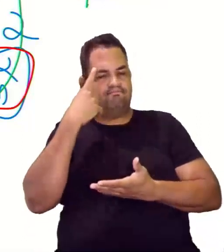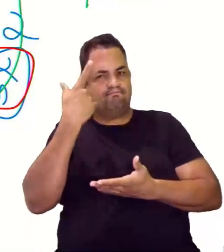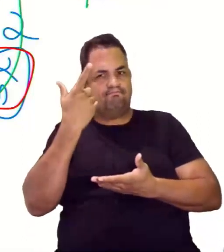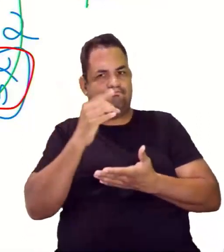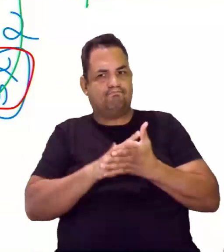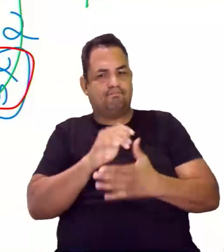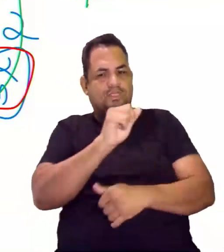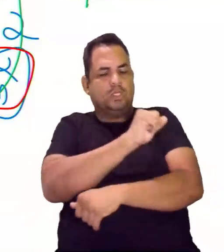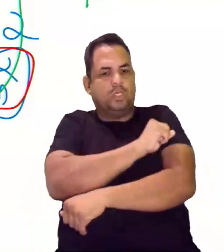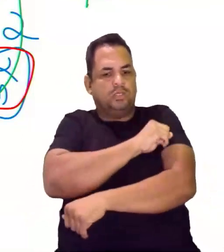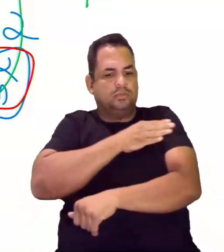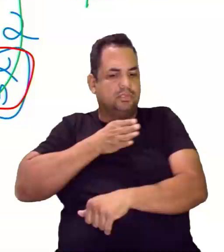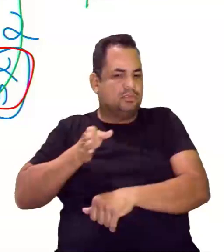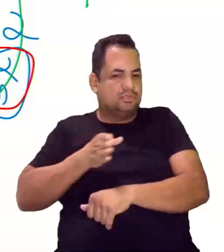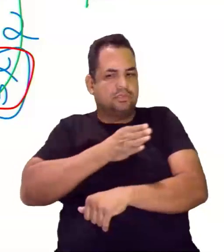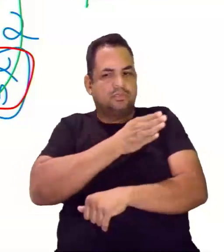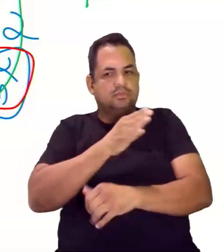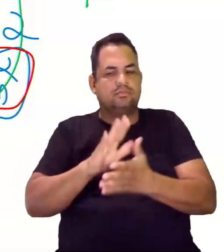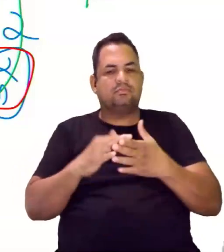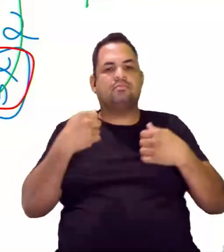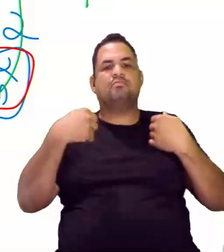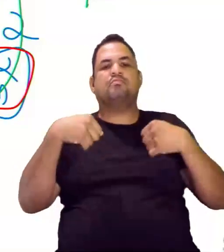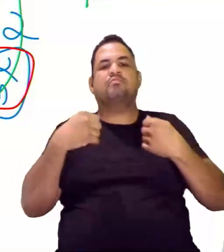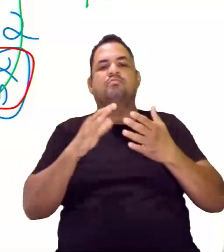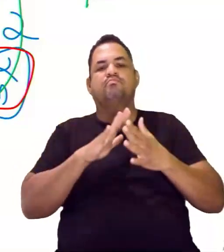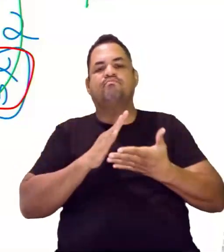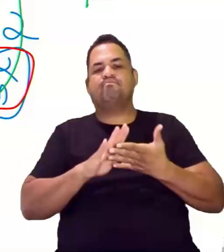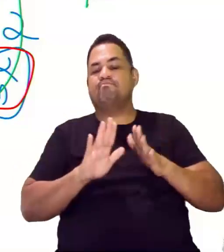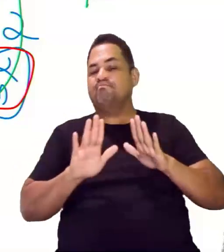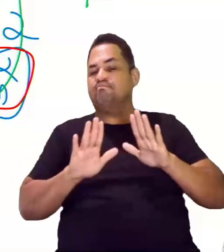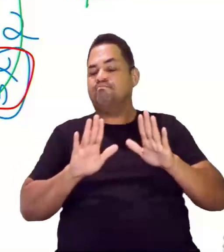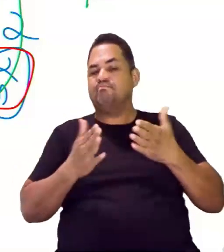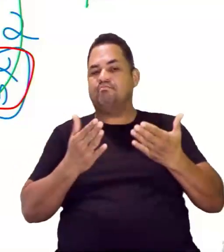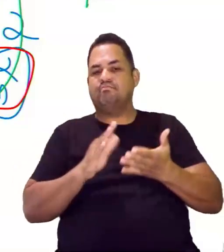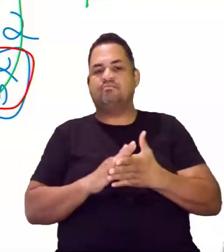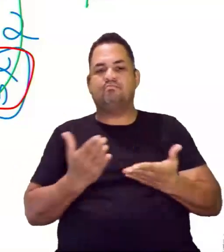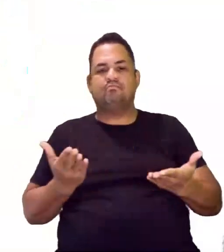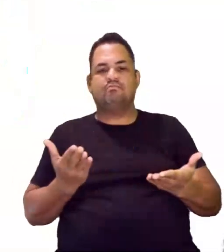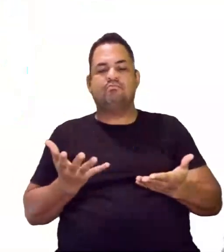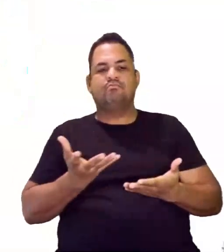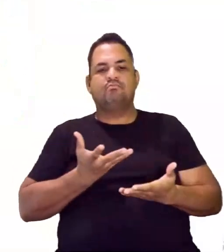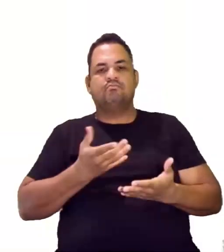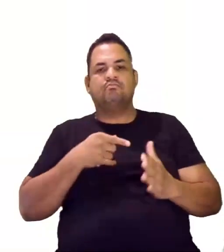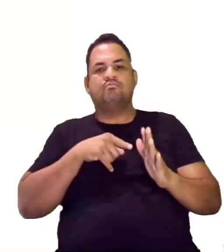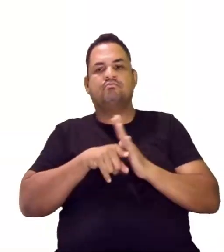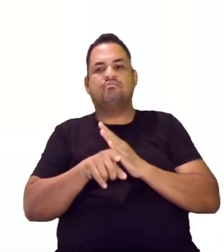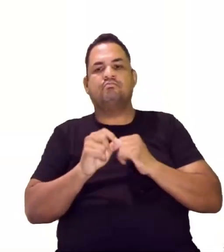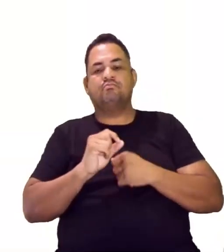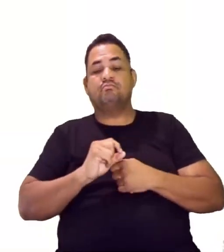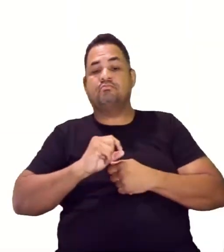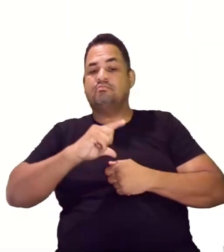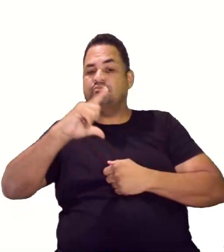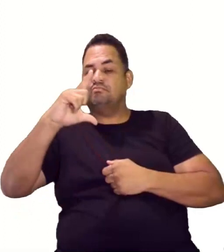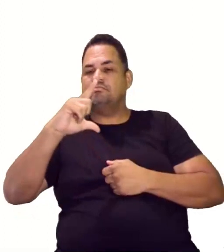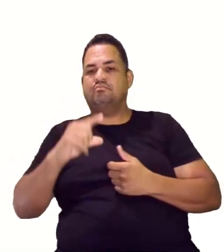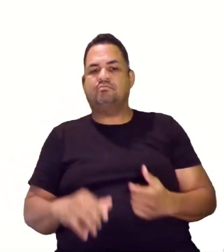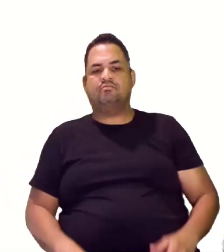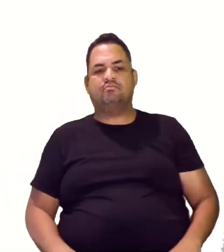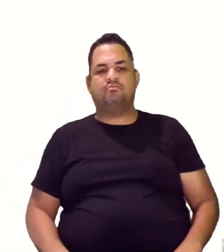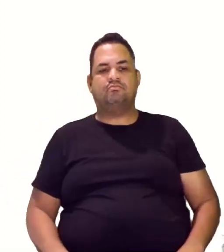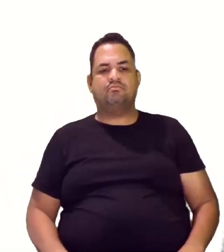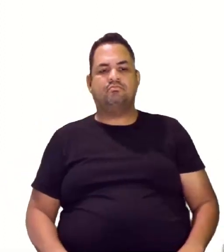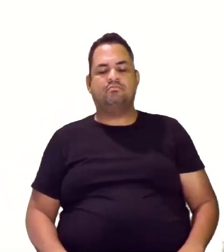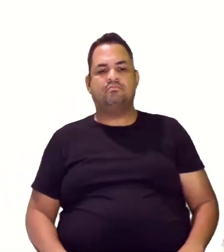raciocínio que o aluno segue, né? Então você tem que tomar muito cuidado, porque o que ele está querendo aqui é o aumento, né? Então olha